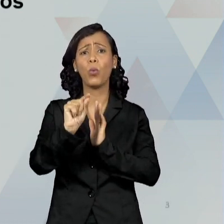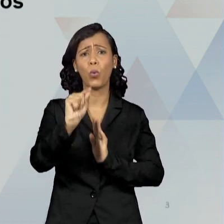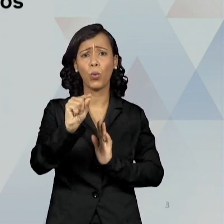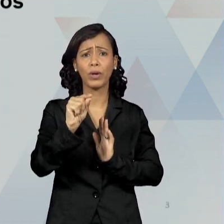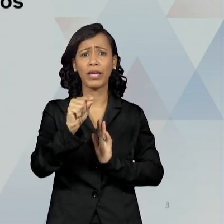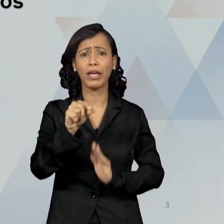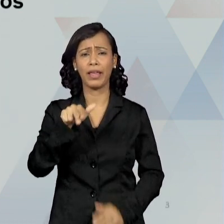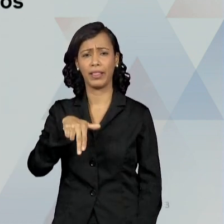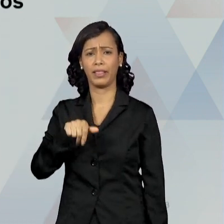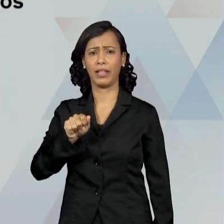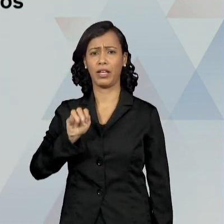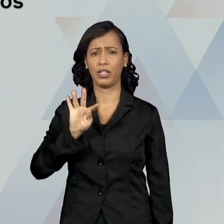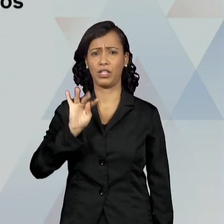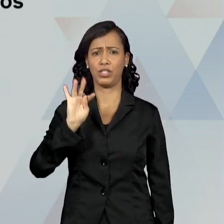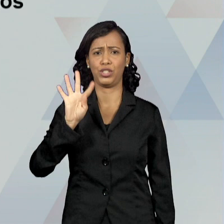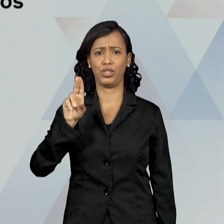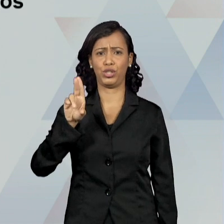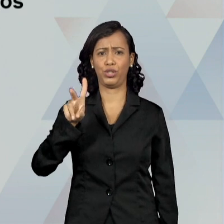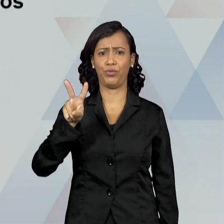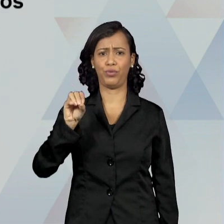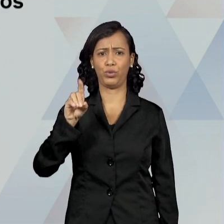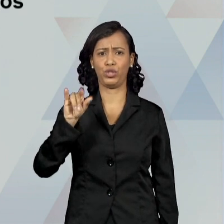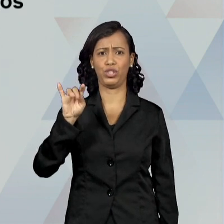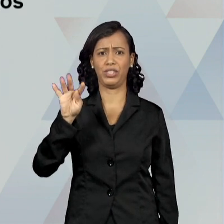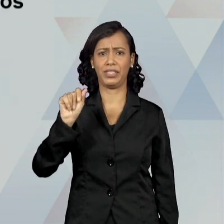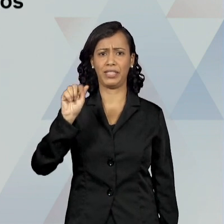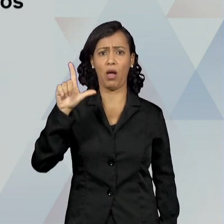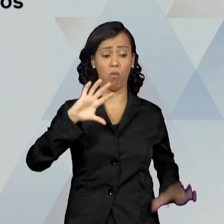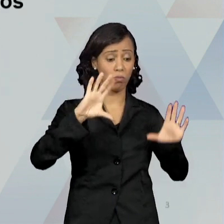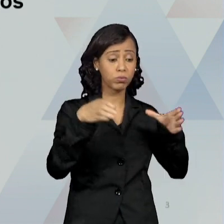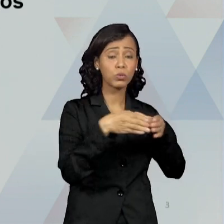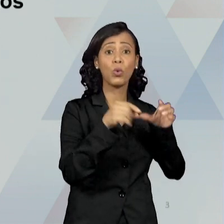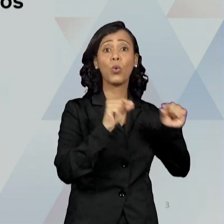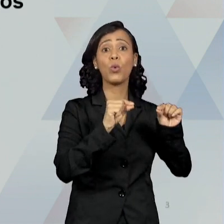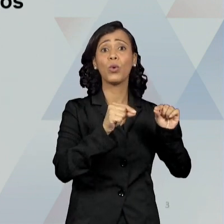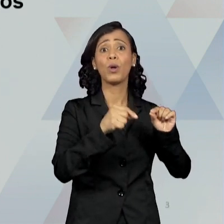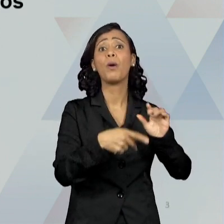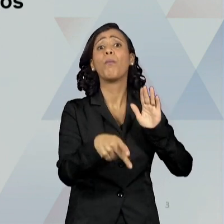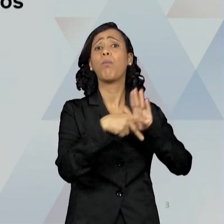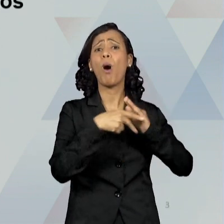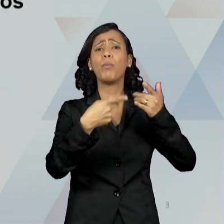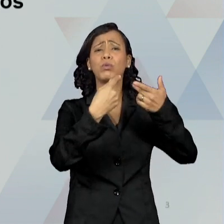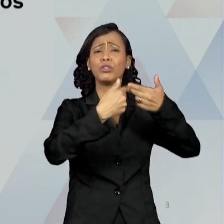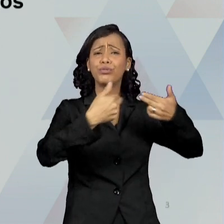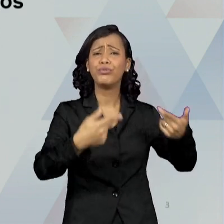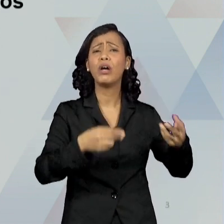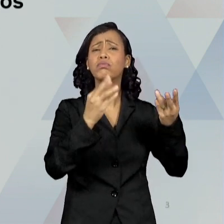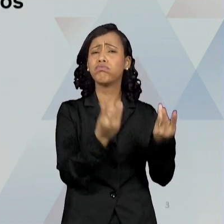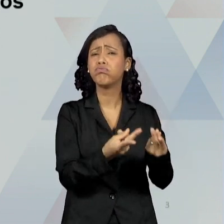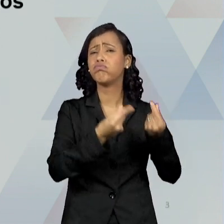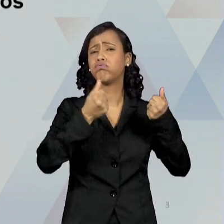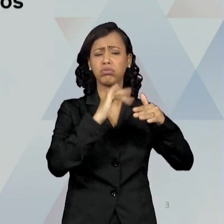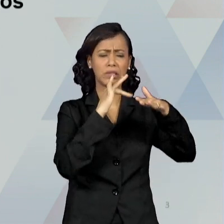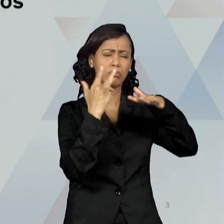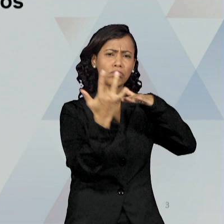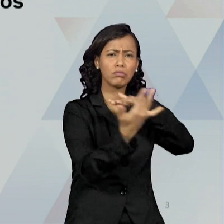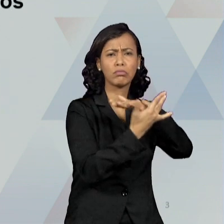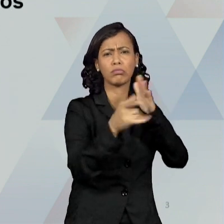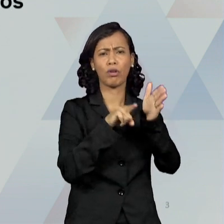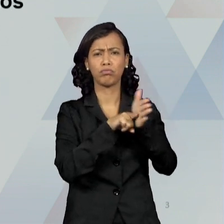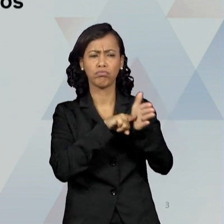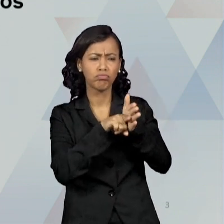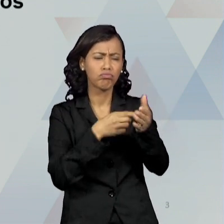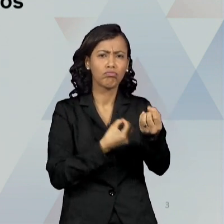né, com essas tecnologias em vários contextos, nas redes sociais, buscando